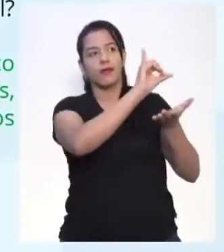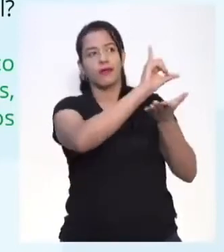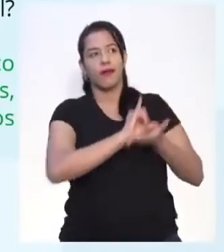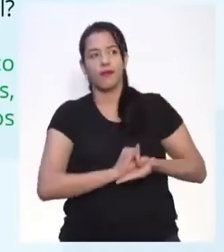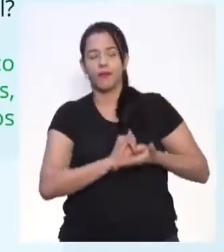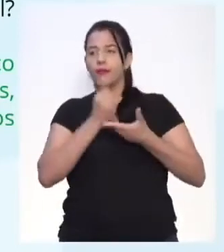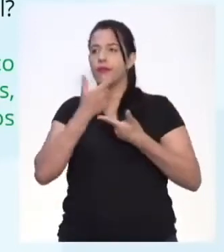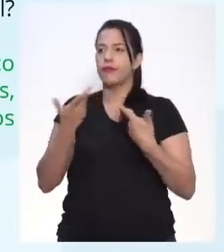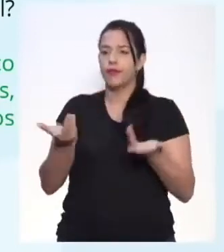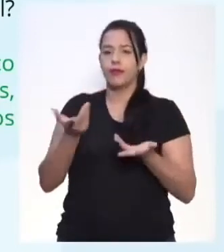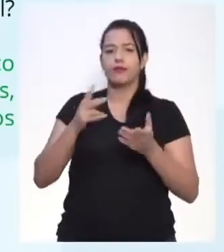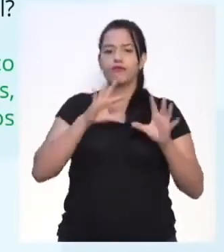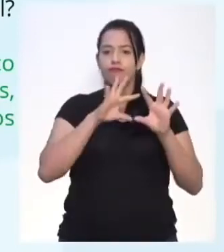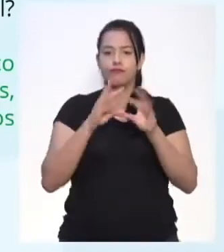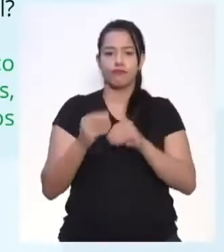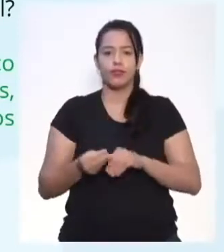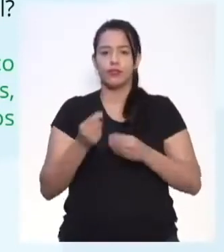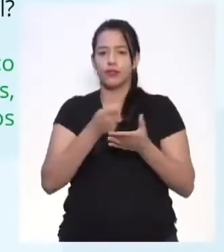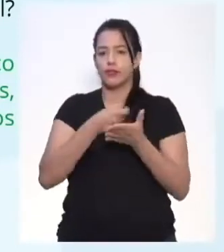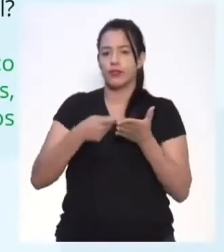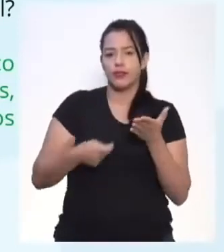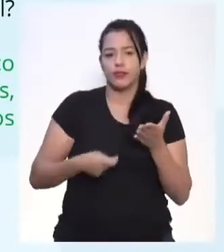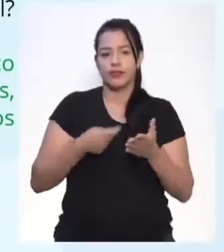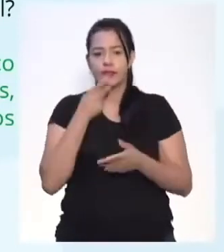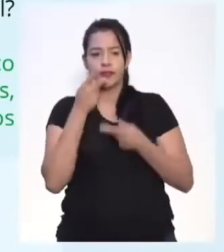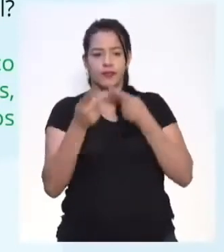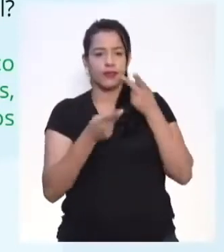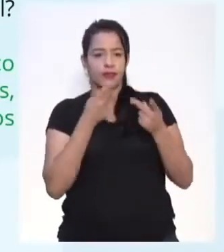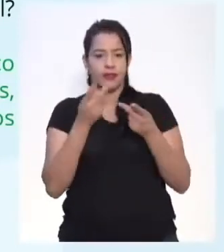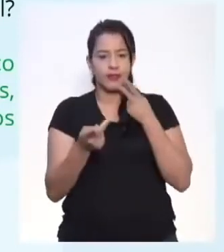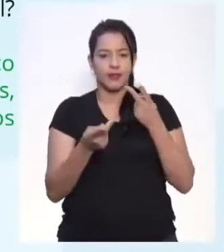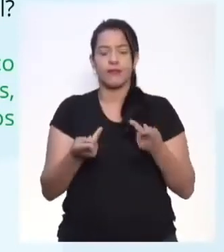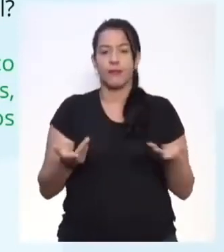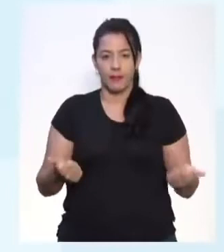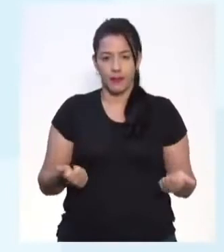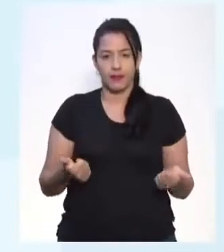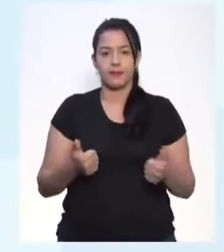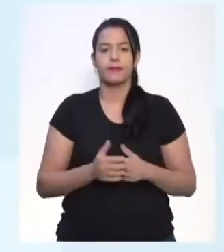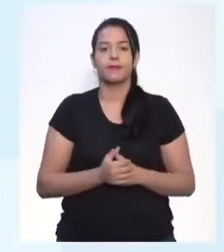vai. Na escrita, na fala, tá bom?